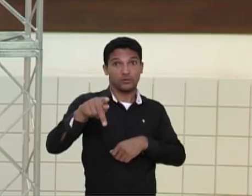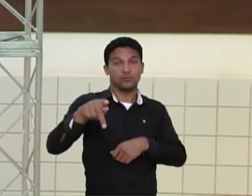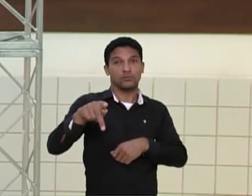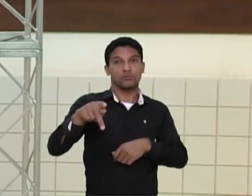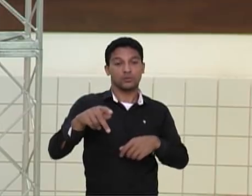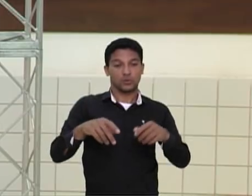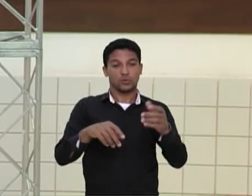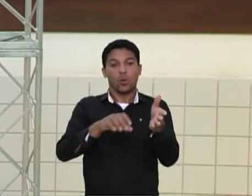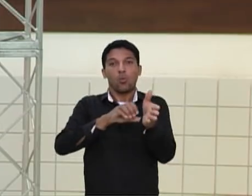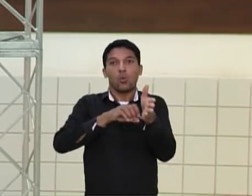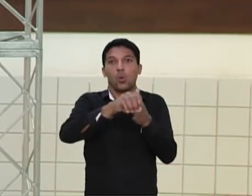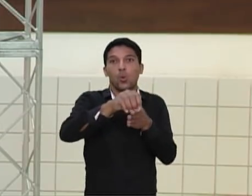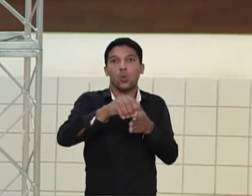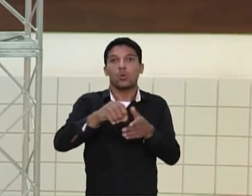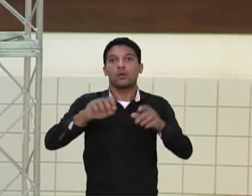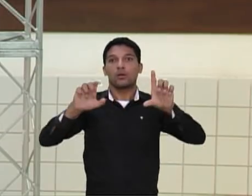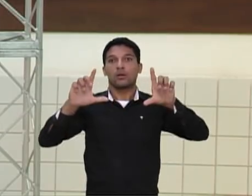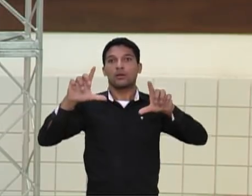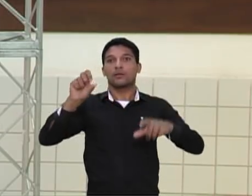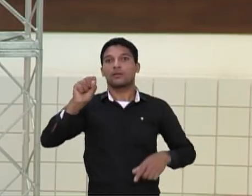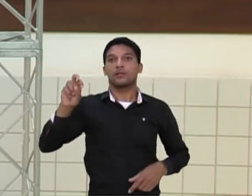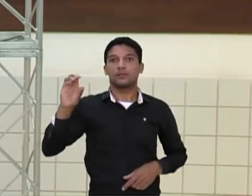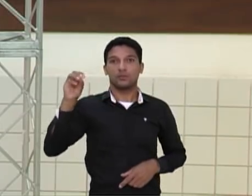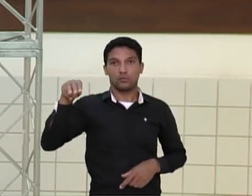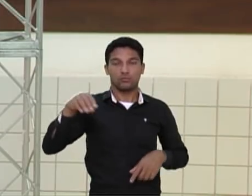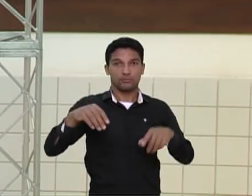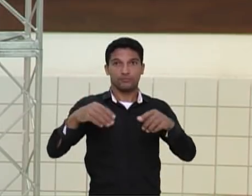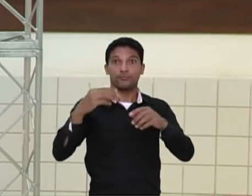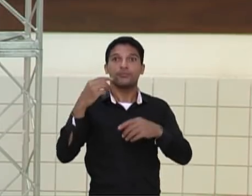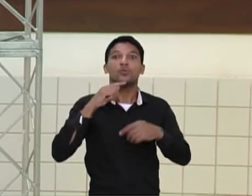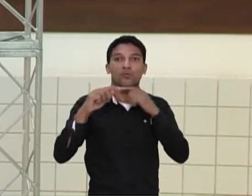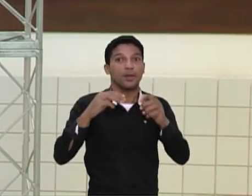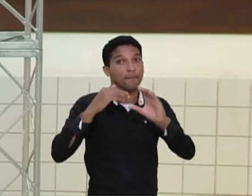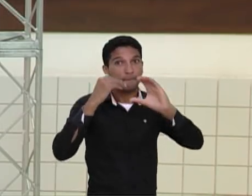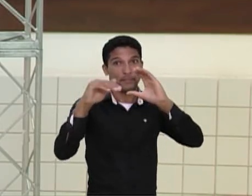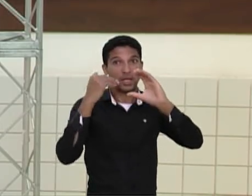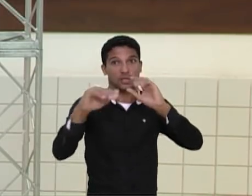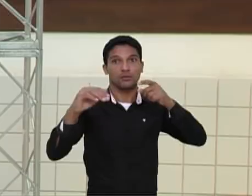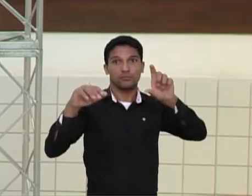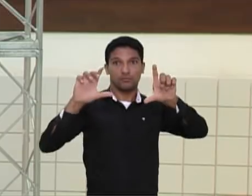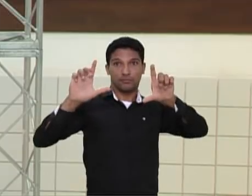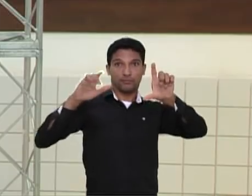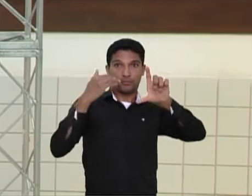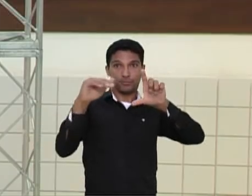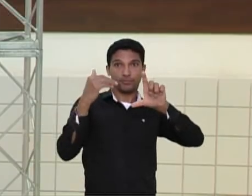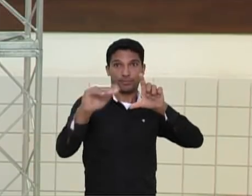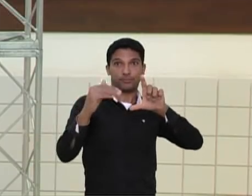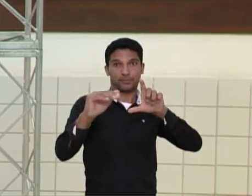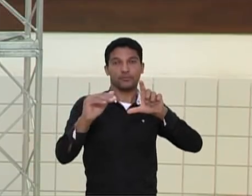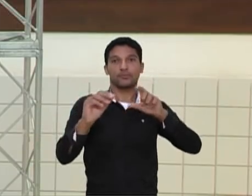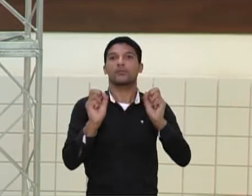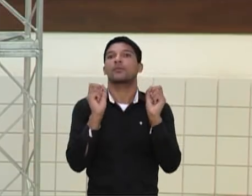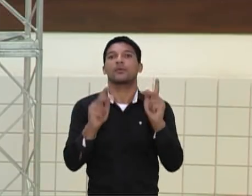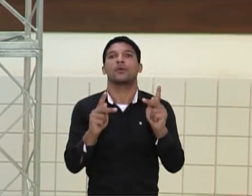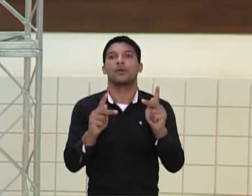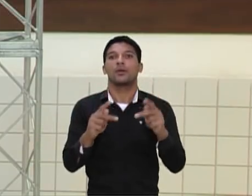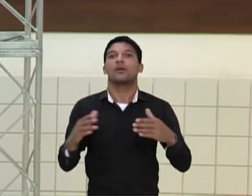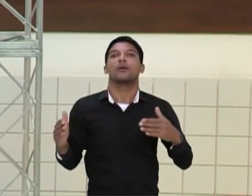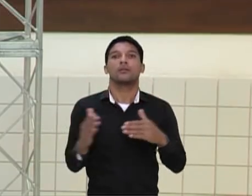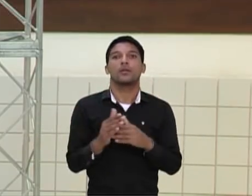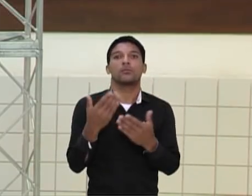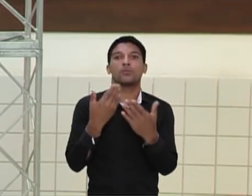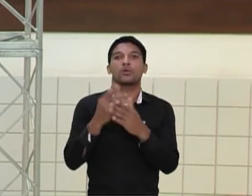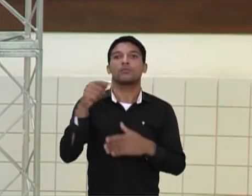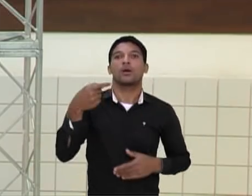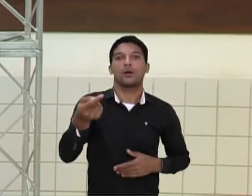entre em contato com essa escola retire o material e aí você tem mais subsídio para realizar seus estudos por mais até